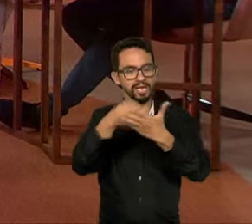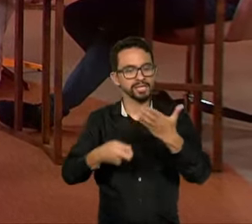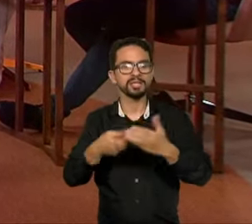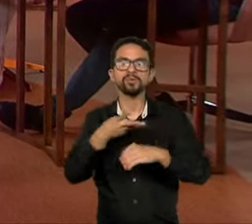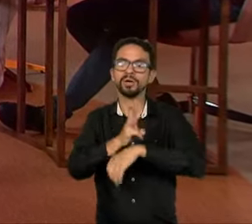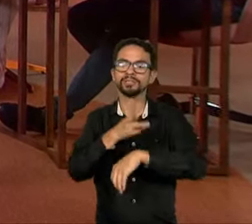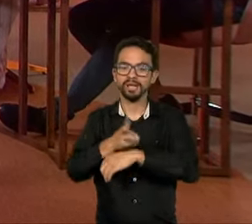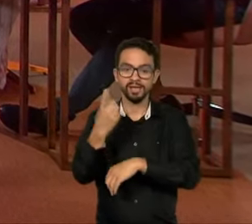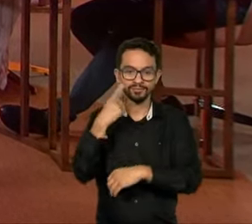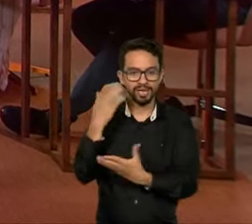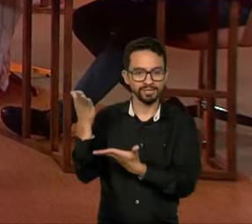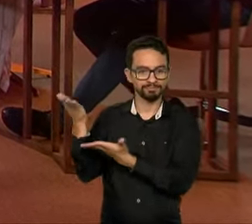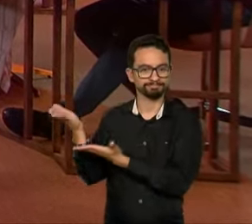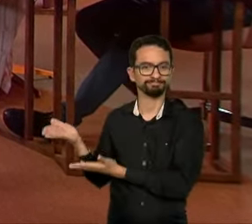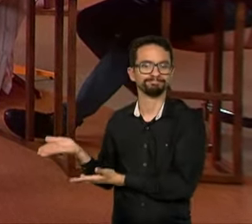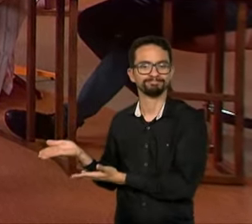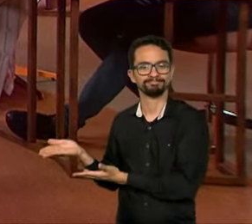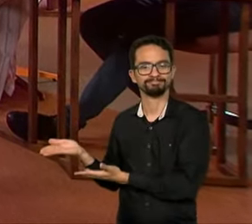nosso WhatsApp